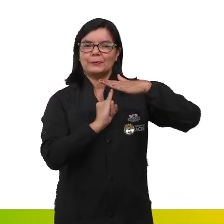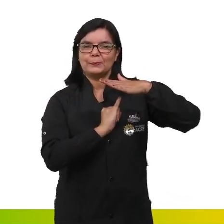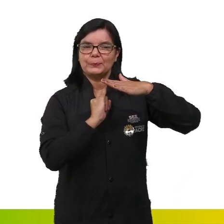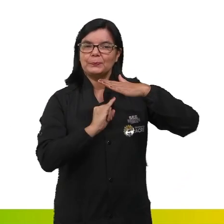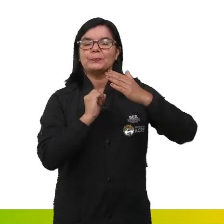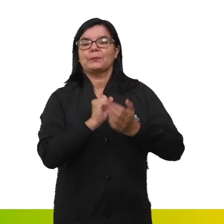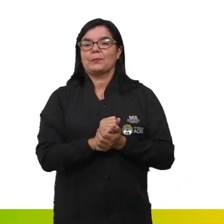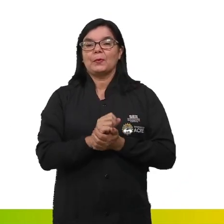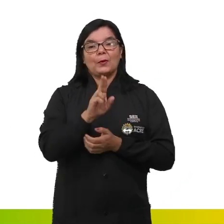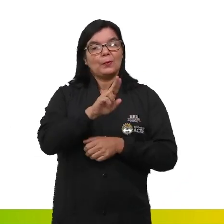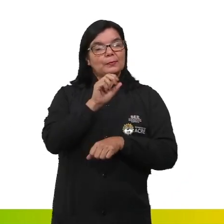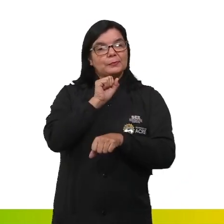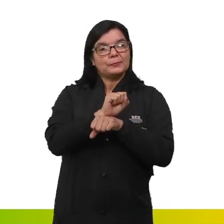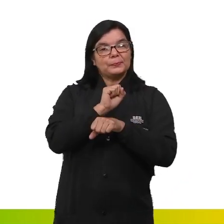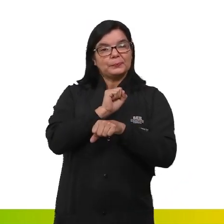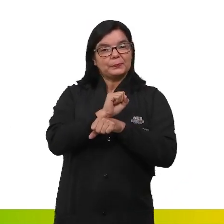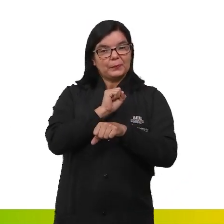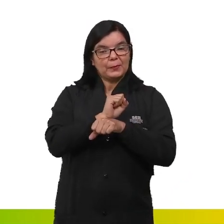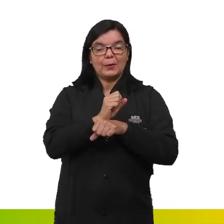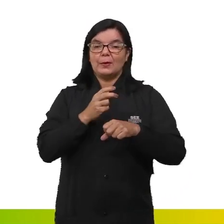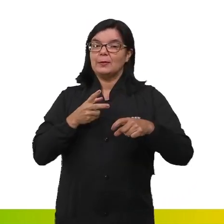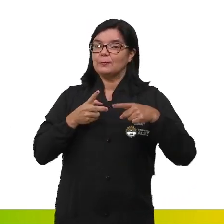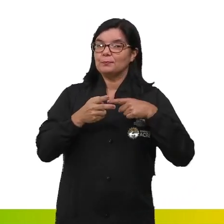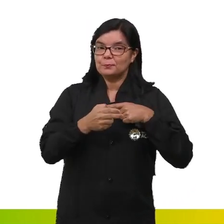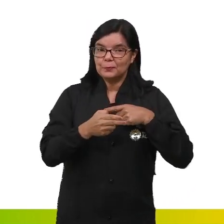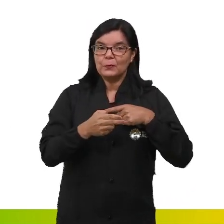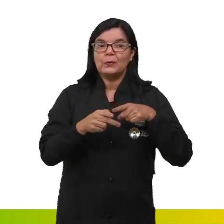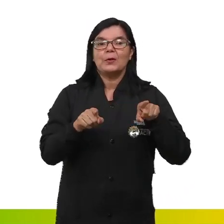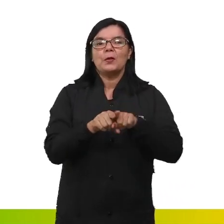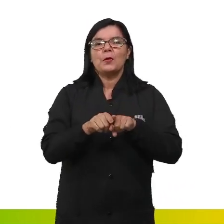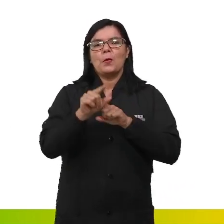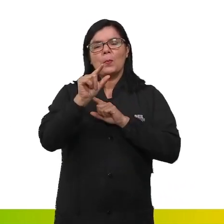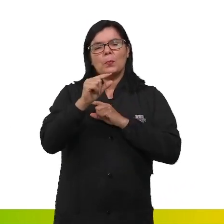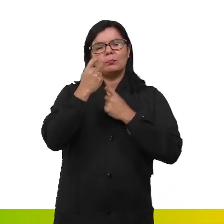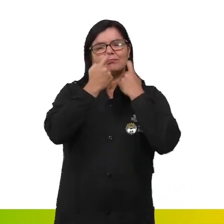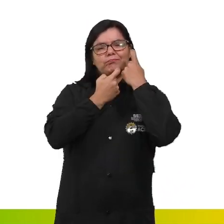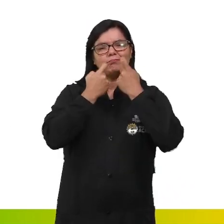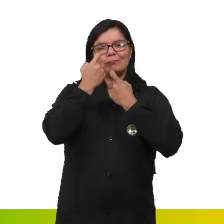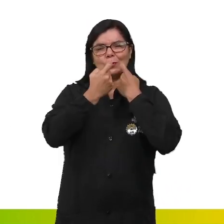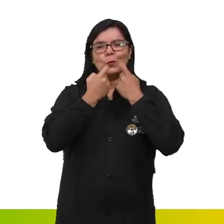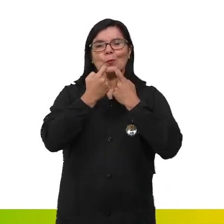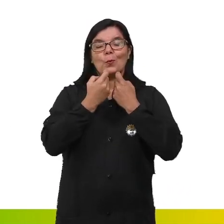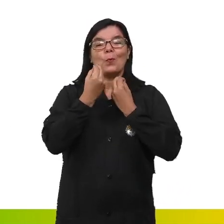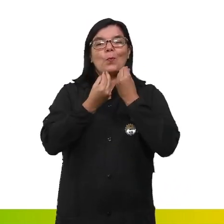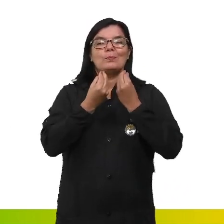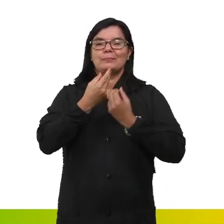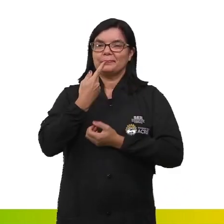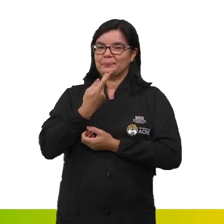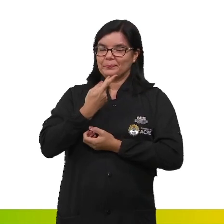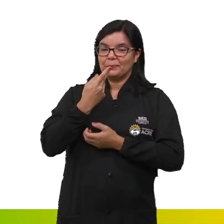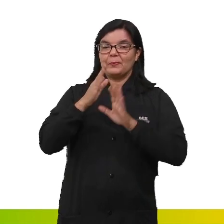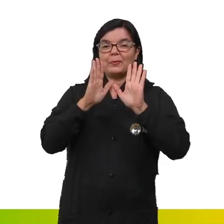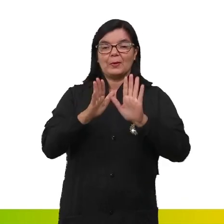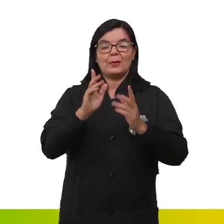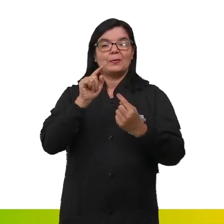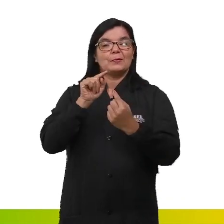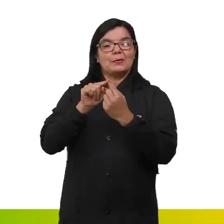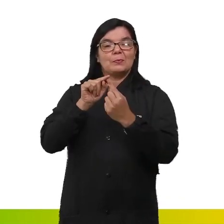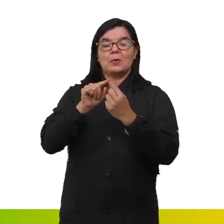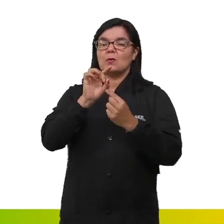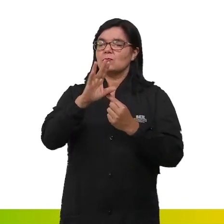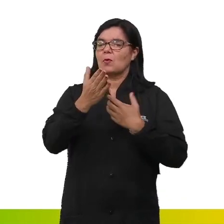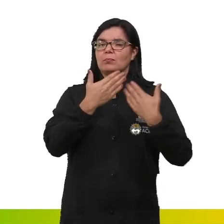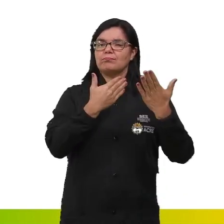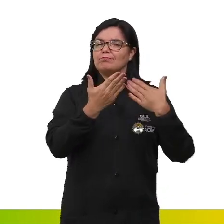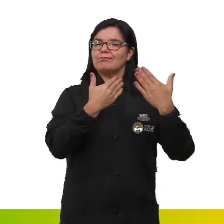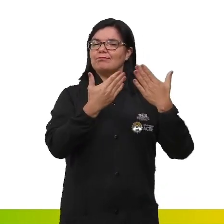informais, o uso de pausas e interrupções e pouca preocupação com a norma, já que o meu objetivo ali é